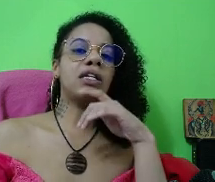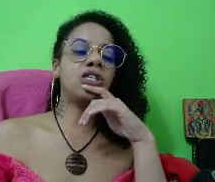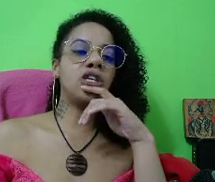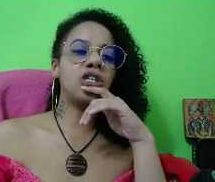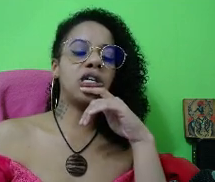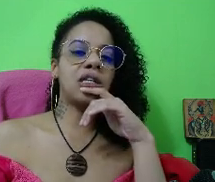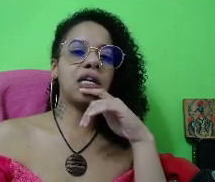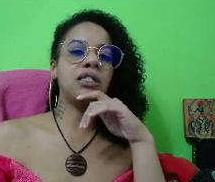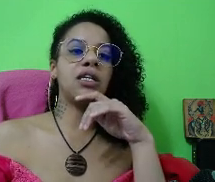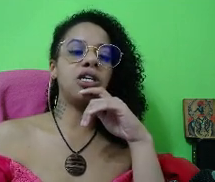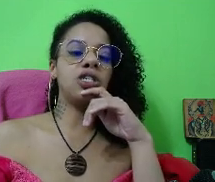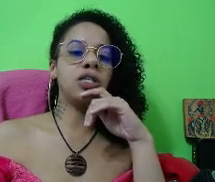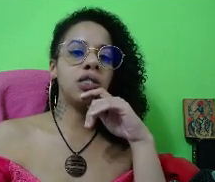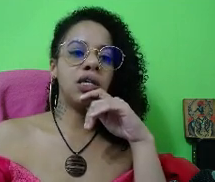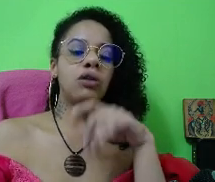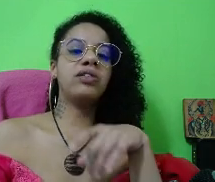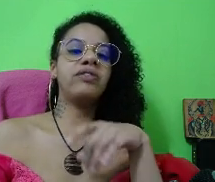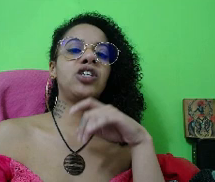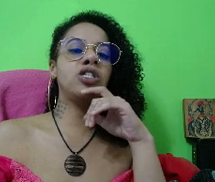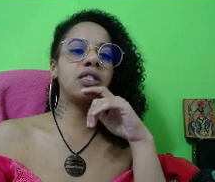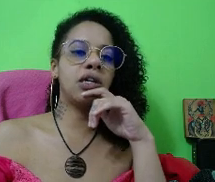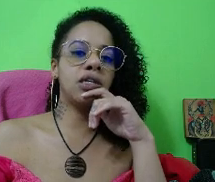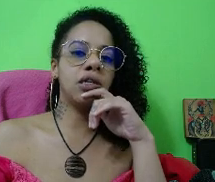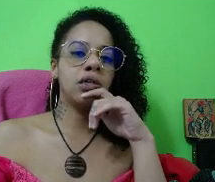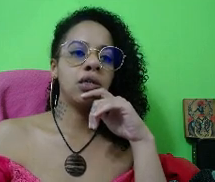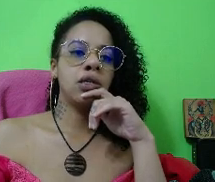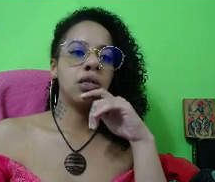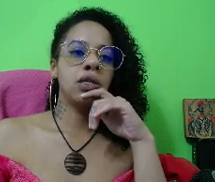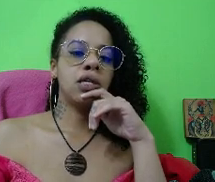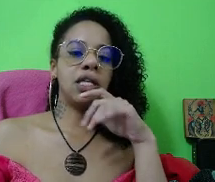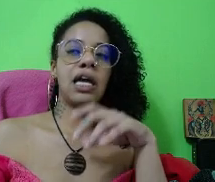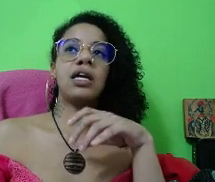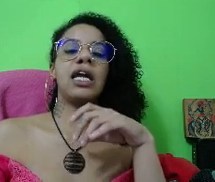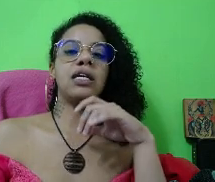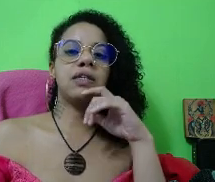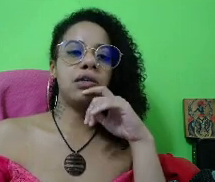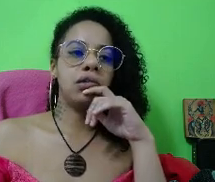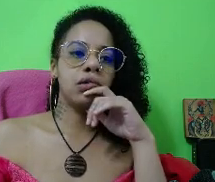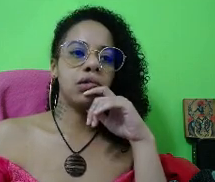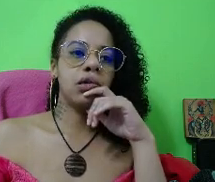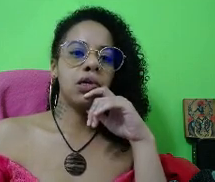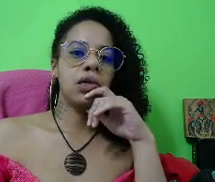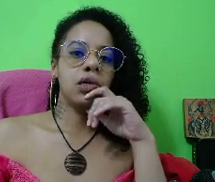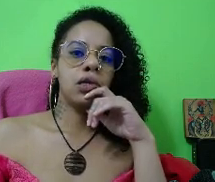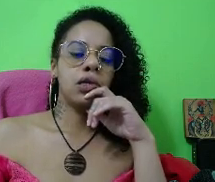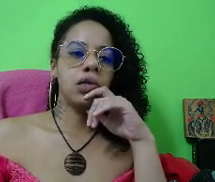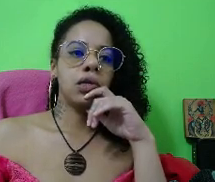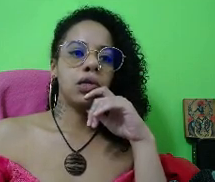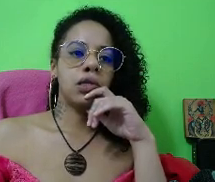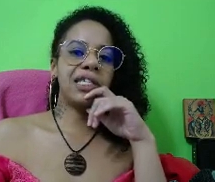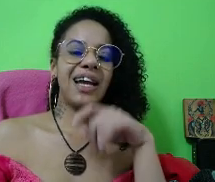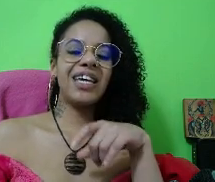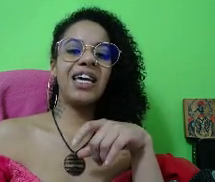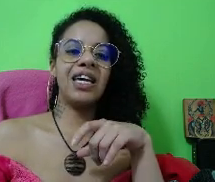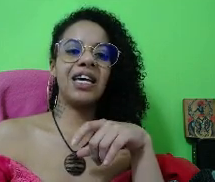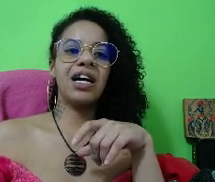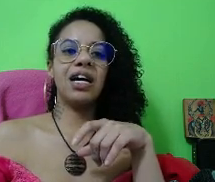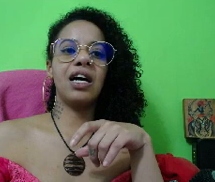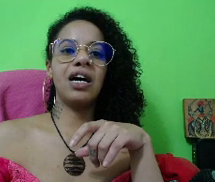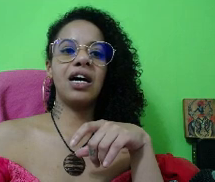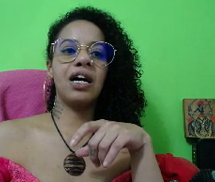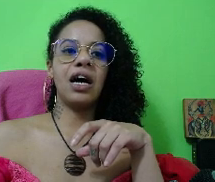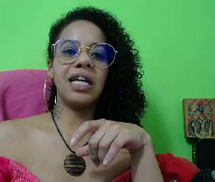Por que que tem tanta gente que tá nas igrejas inclusive gente de esquerda que tem crença será